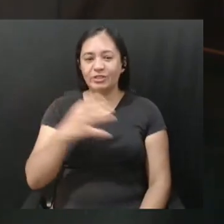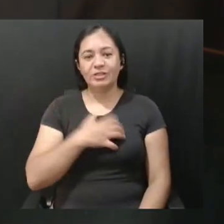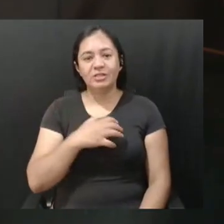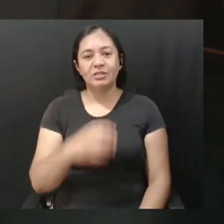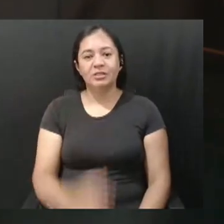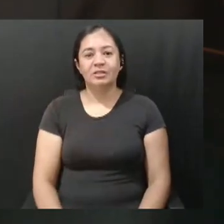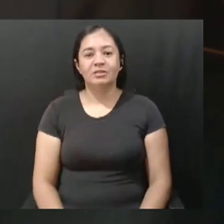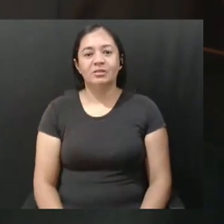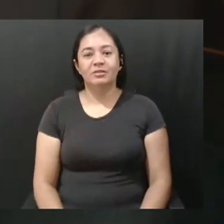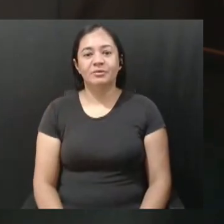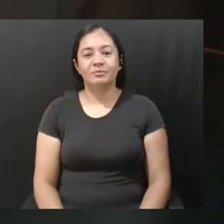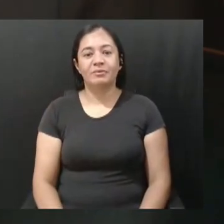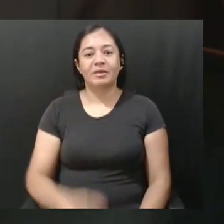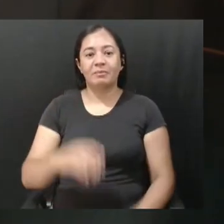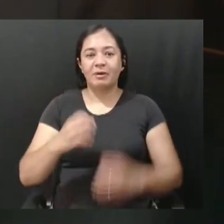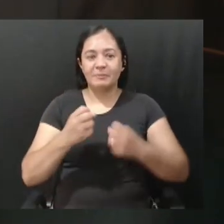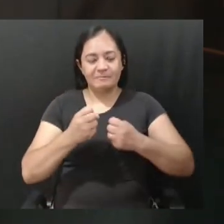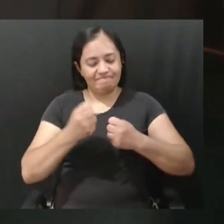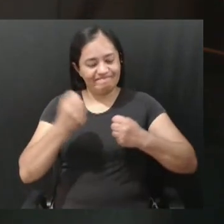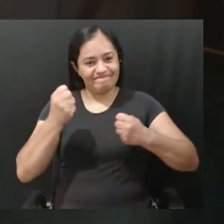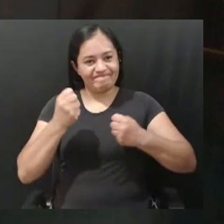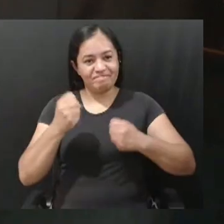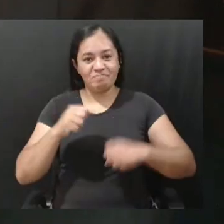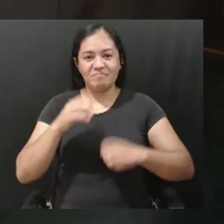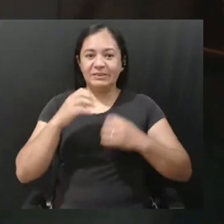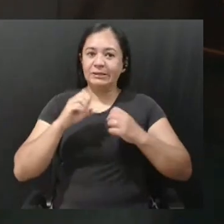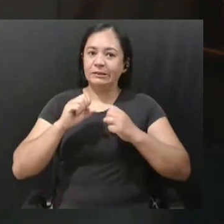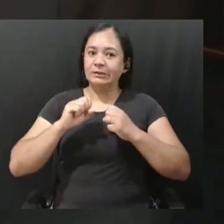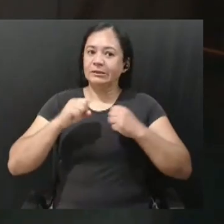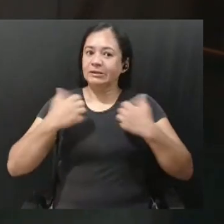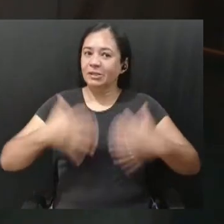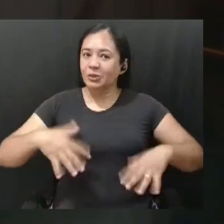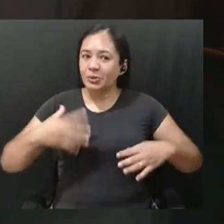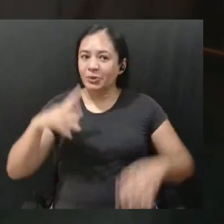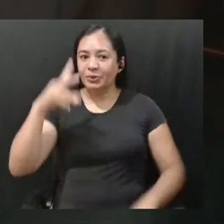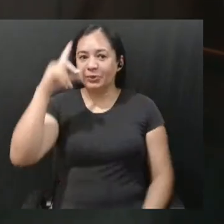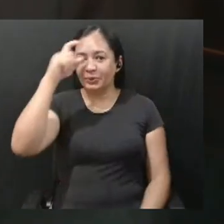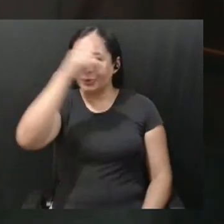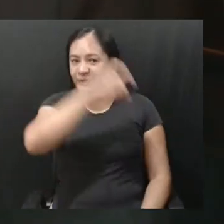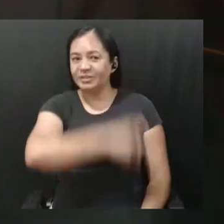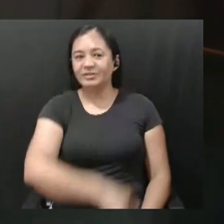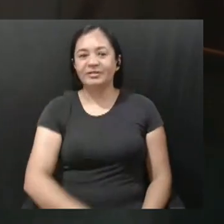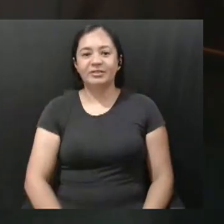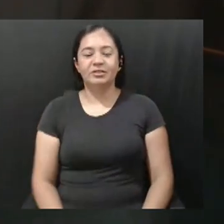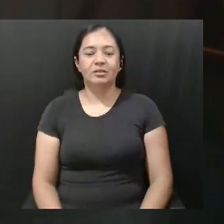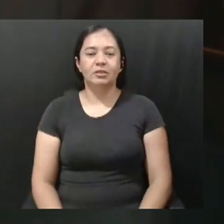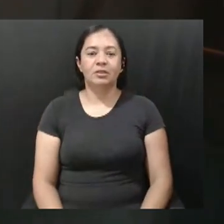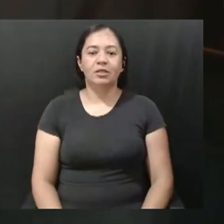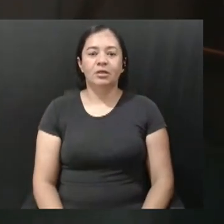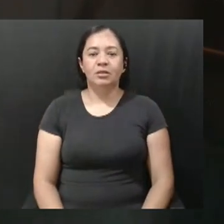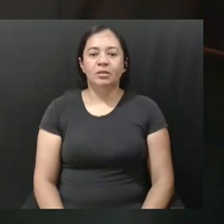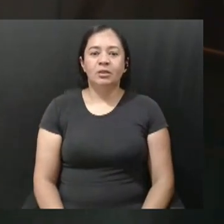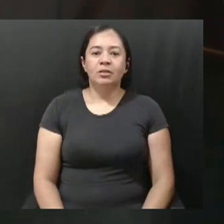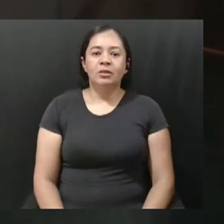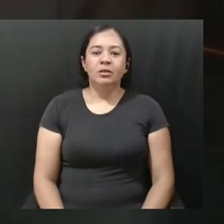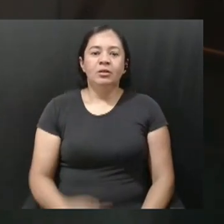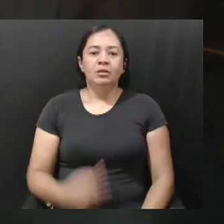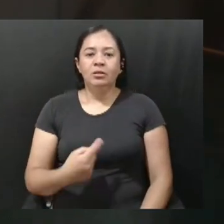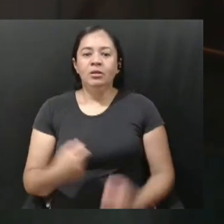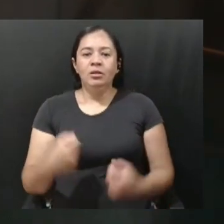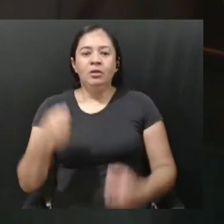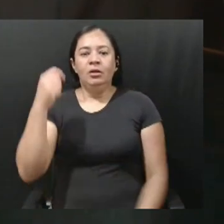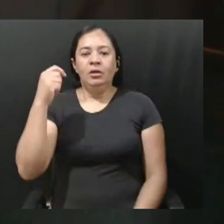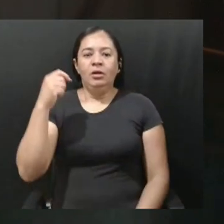estica, mais apertado fica e mais tenso você vai ficar. É interessante a gente pensar, olha só, pensa comigo, a gente